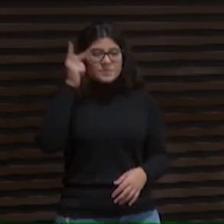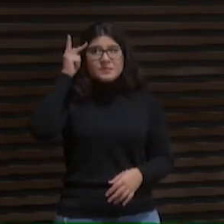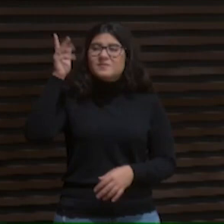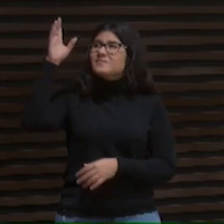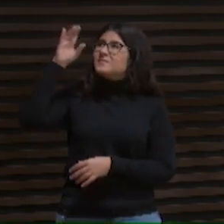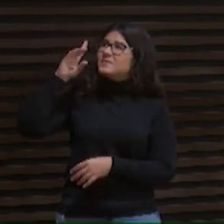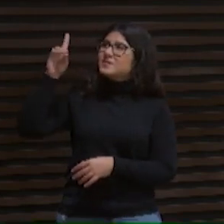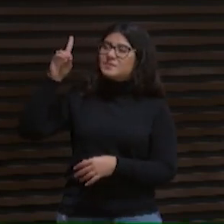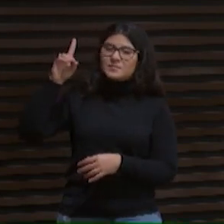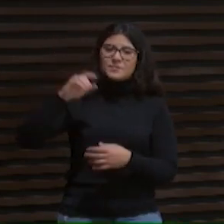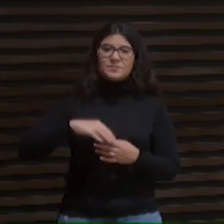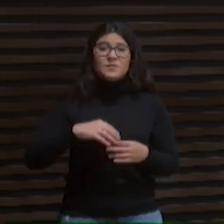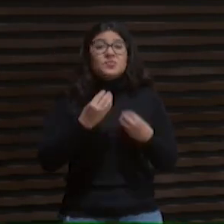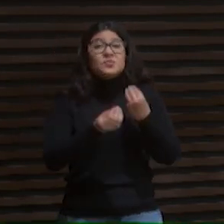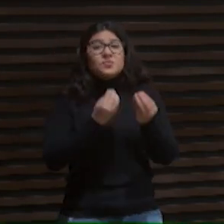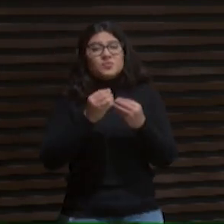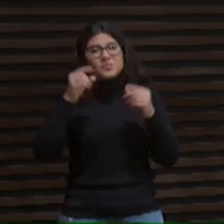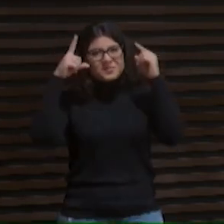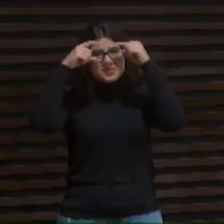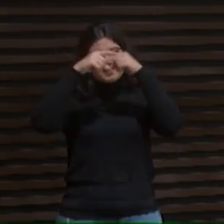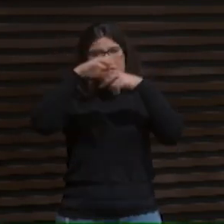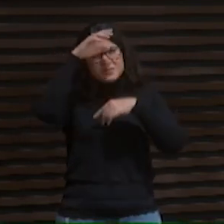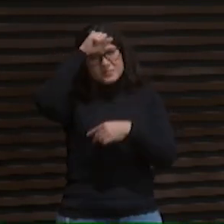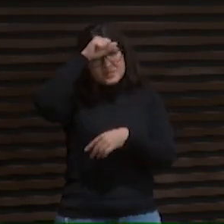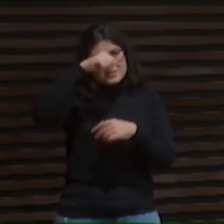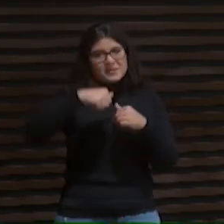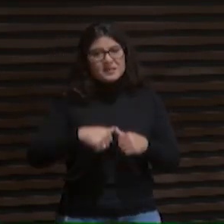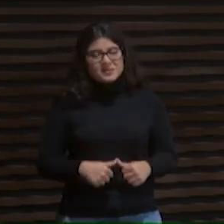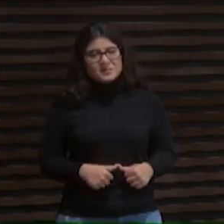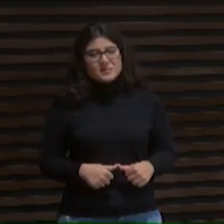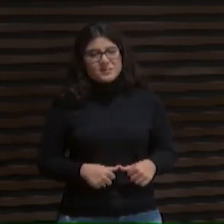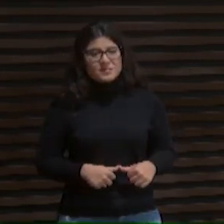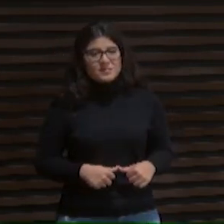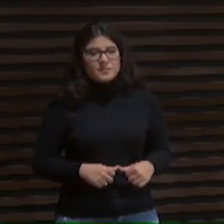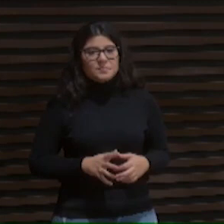e ao próximo. E como é difícil aprender isso na caminhada.